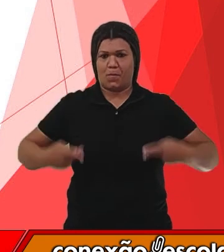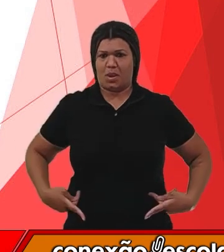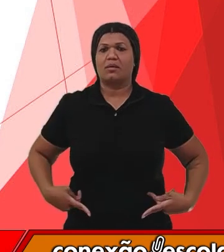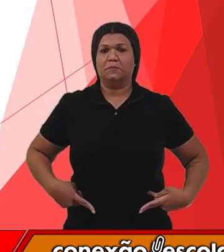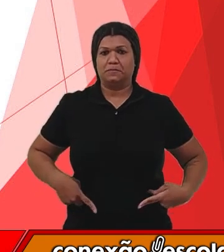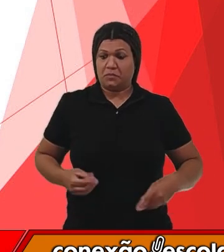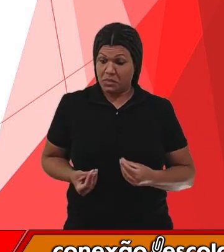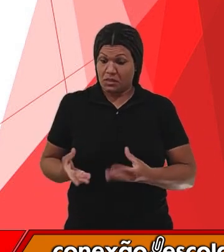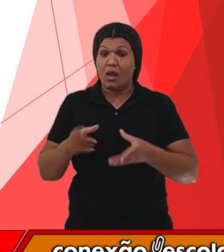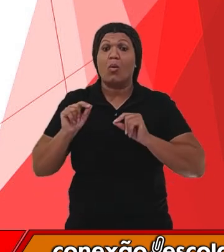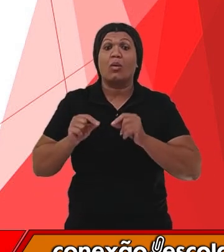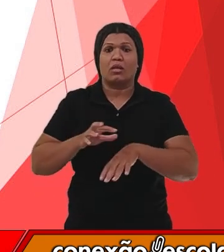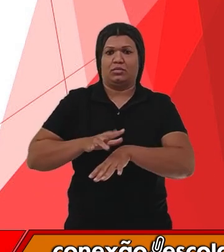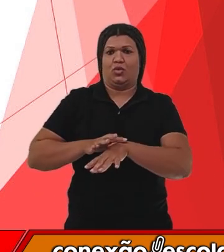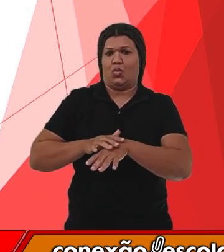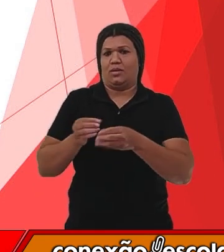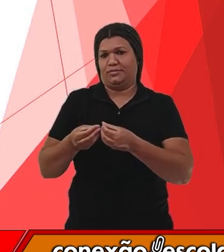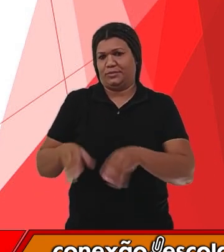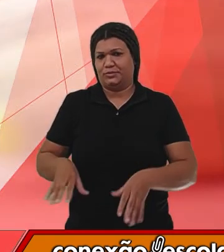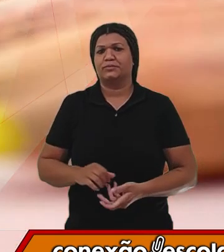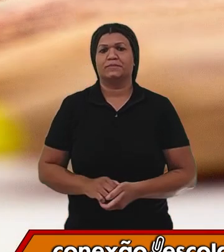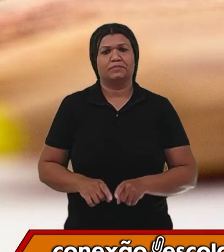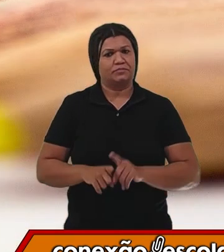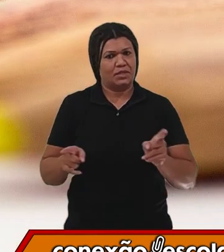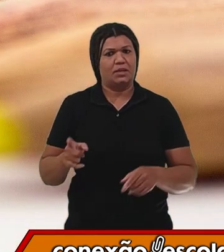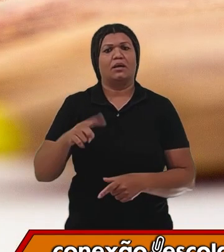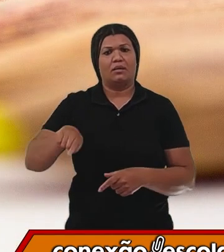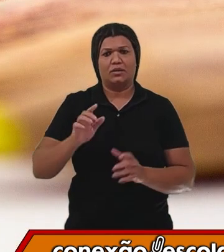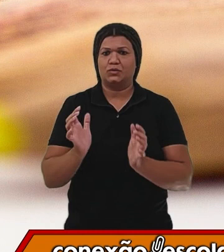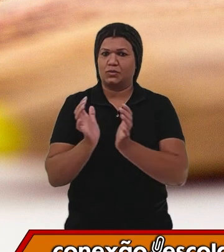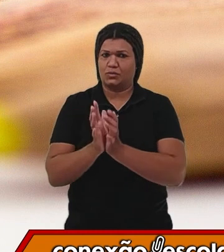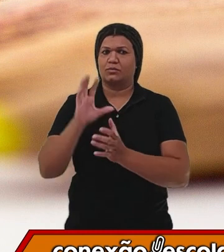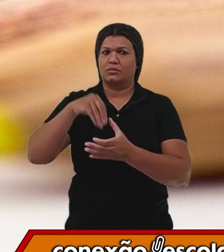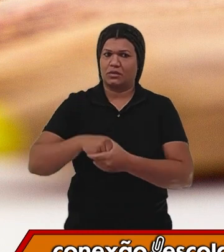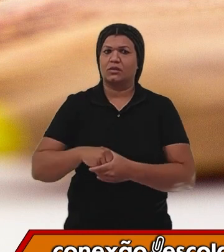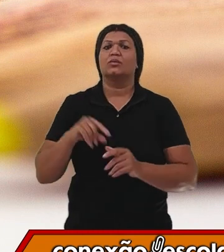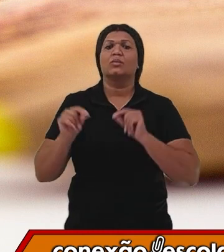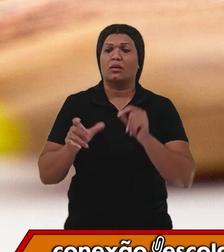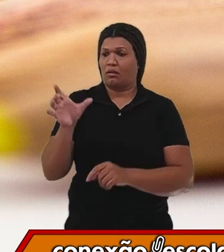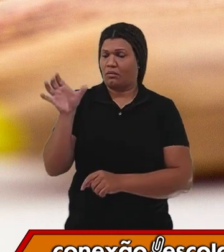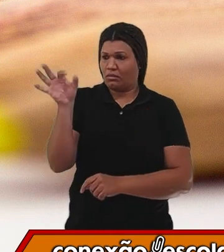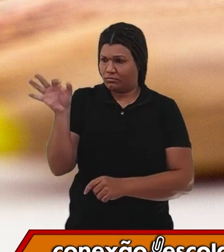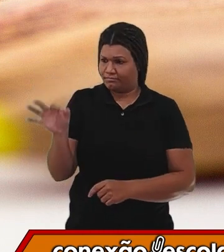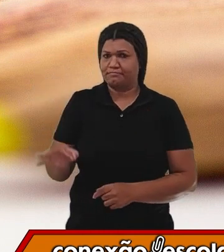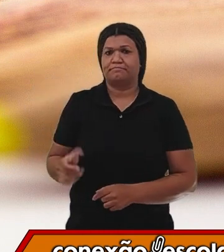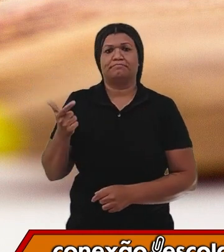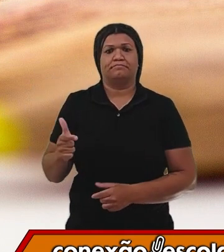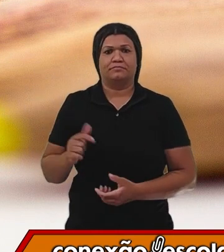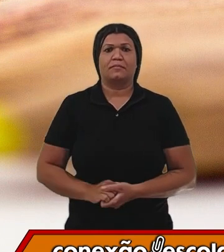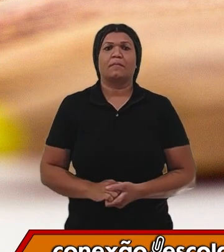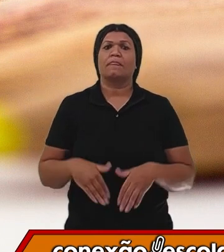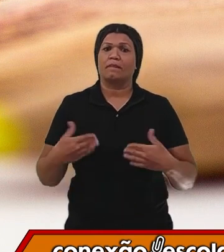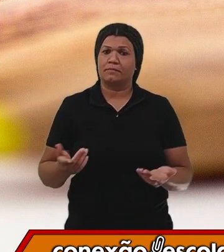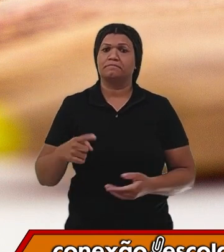e causar doenças. Mas eles fazem parte do grupo dos invertebrados. Então,